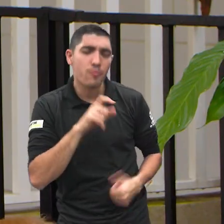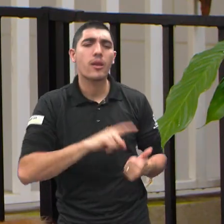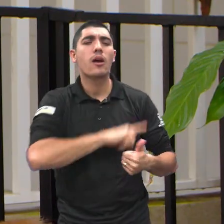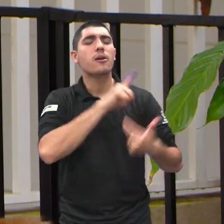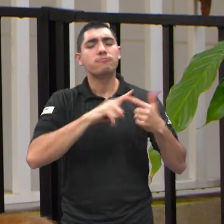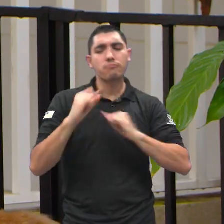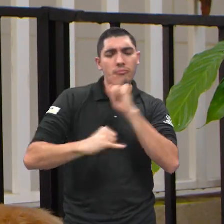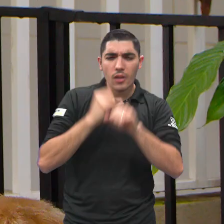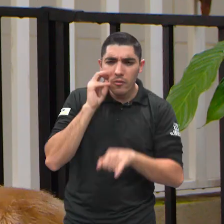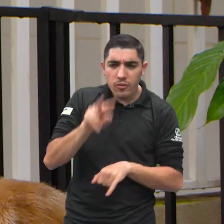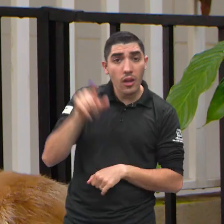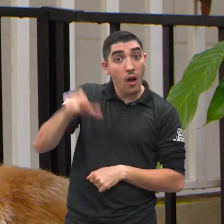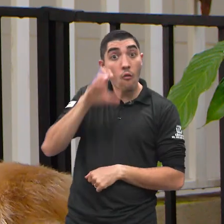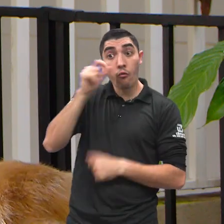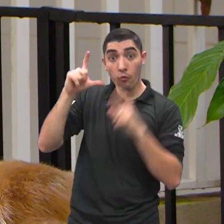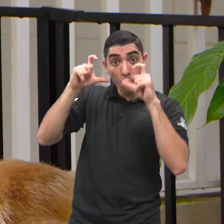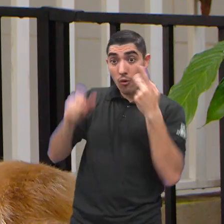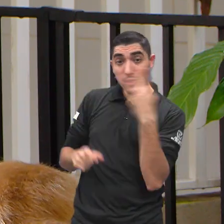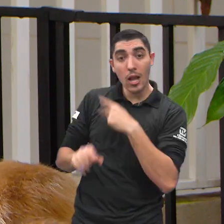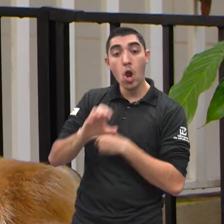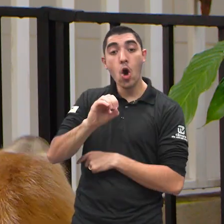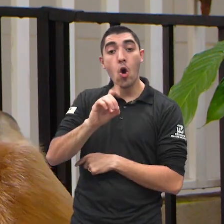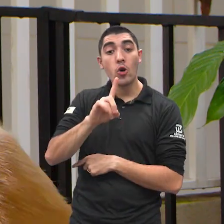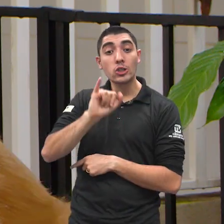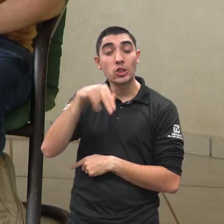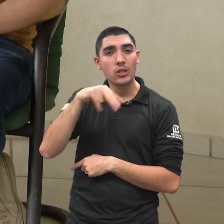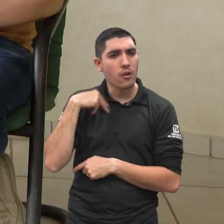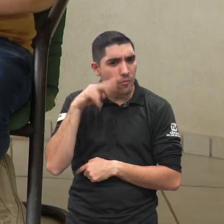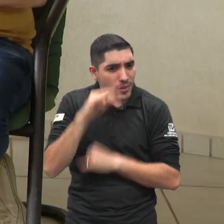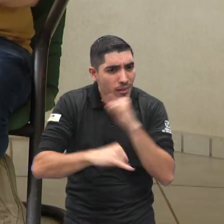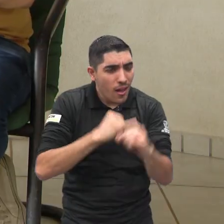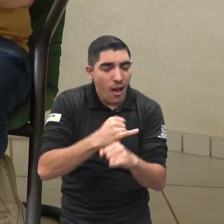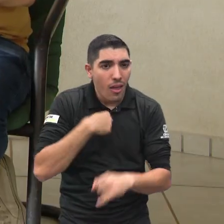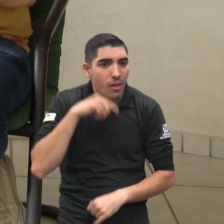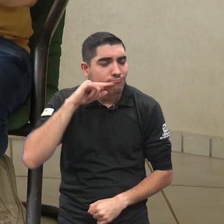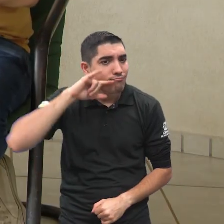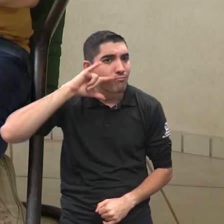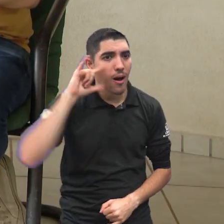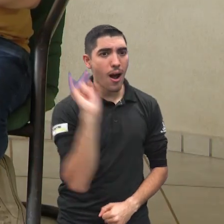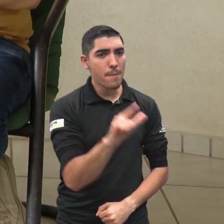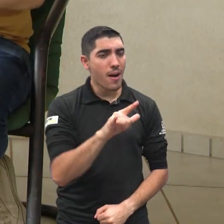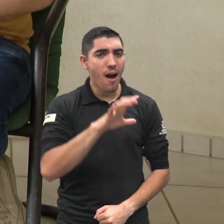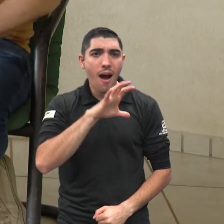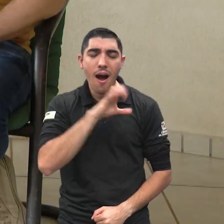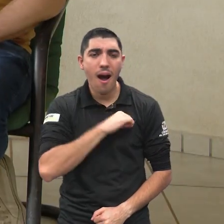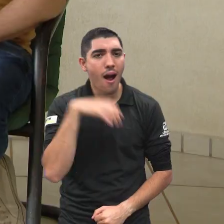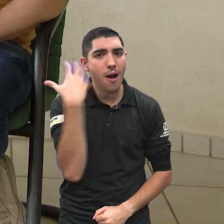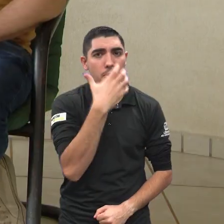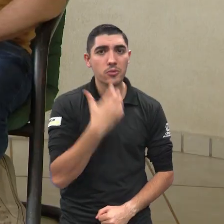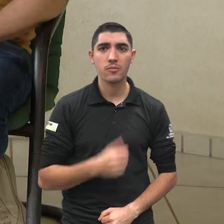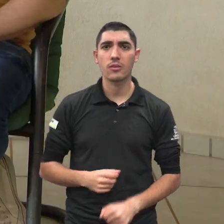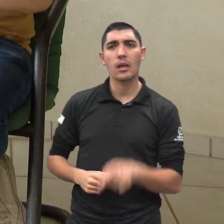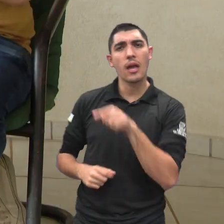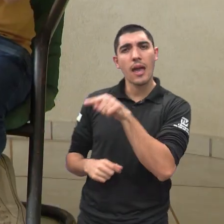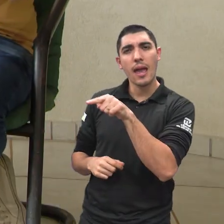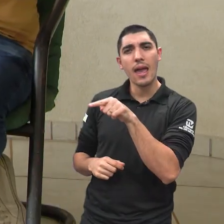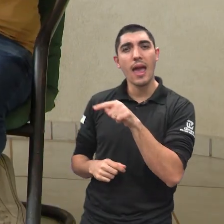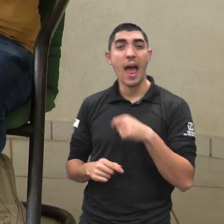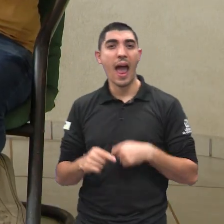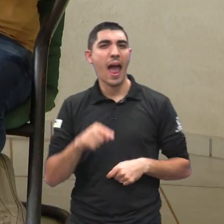na internet e me apaixonei. Foi amor à primeira vista. E ele era pequenininho ainda, né? Eu acho filhotinho. Que ele nunca foi